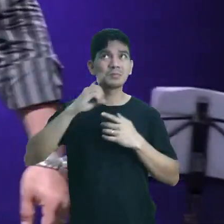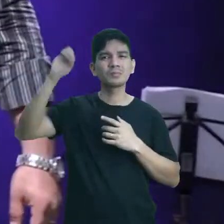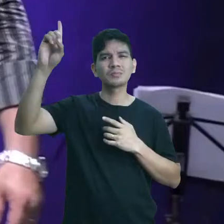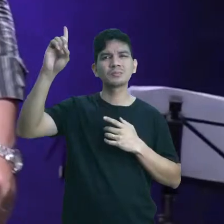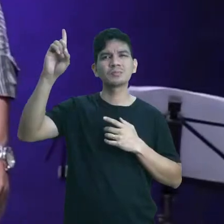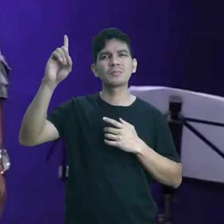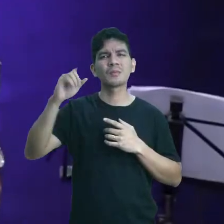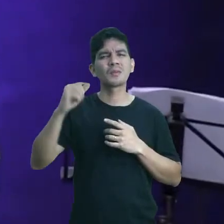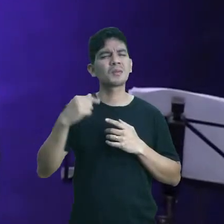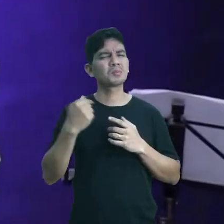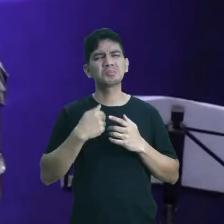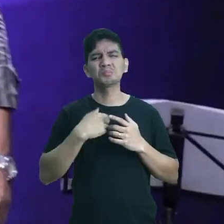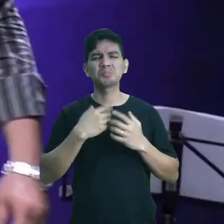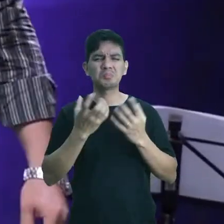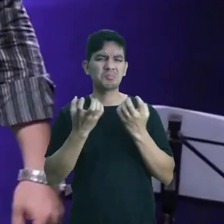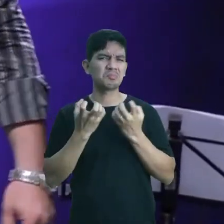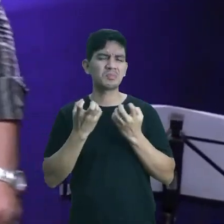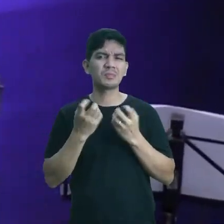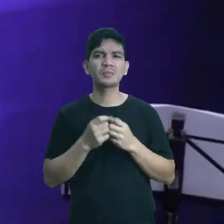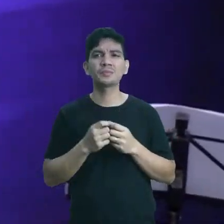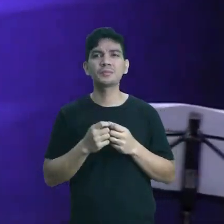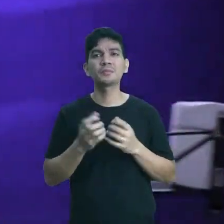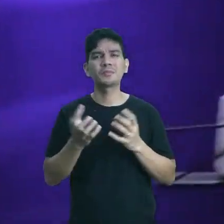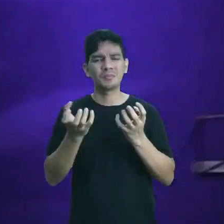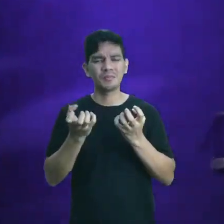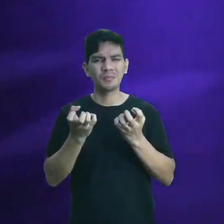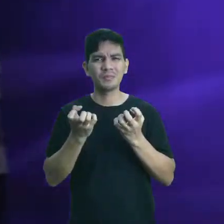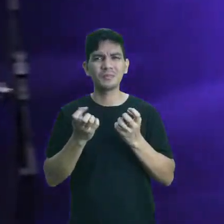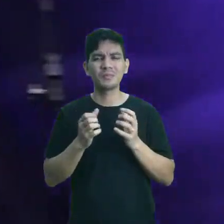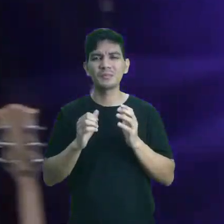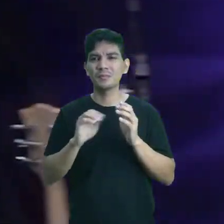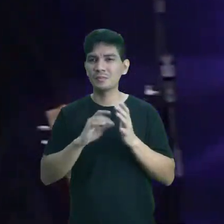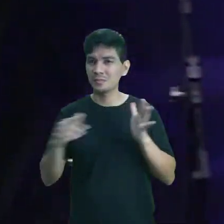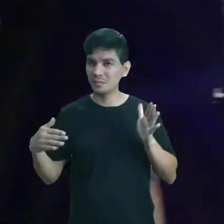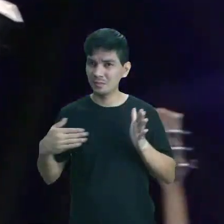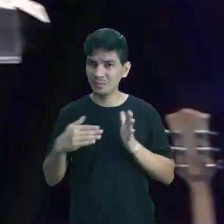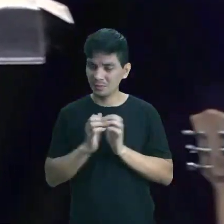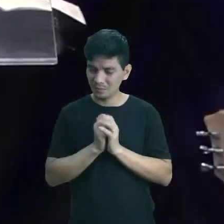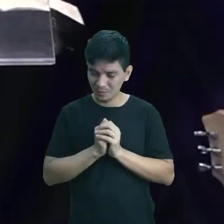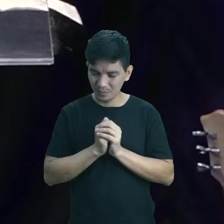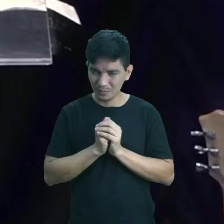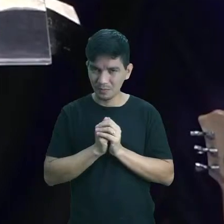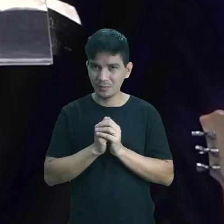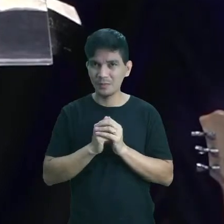reverência. Eu queria terminar orando por você e pela sua família.